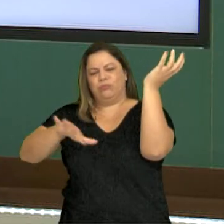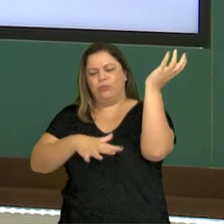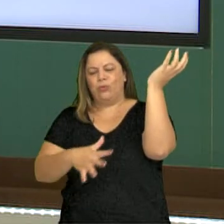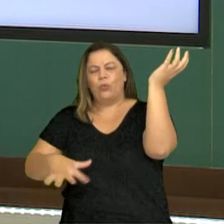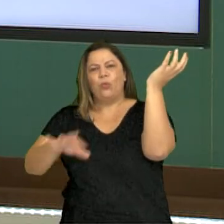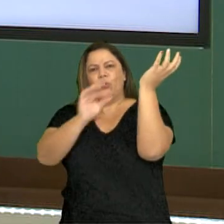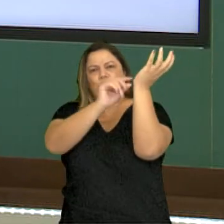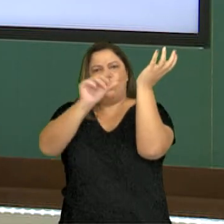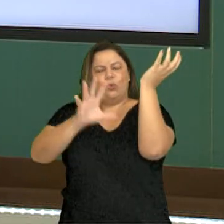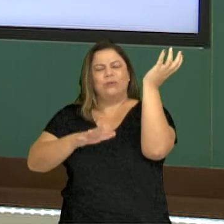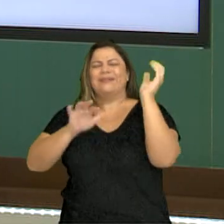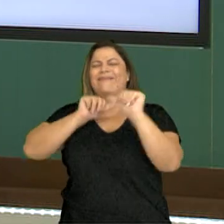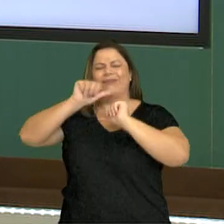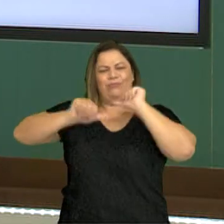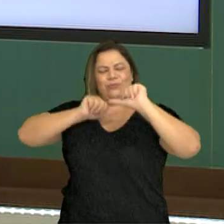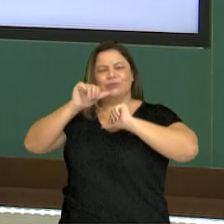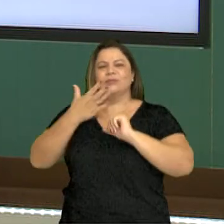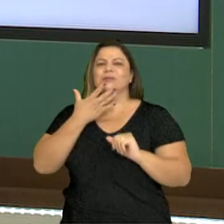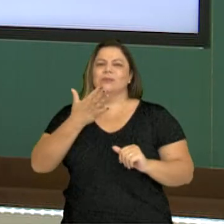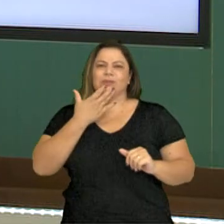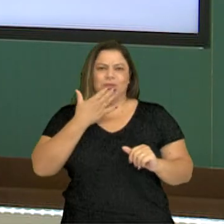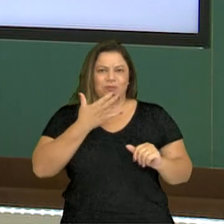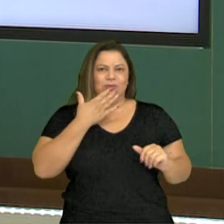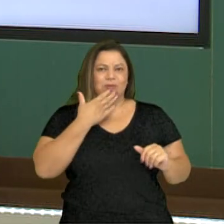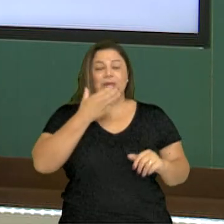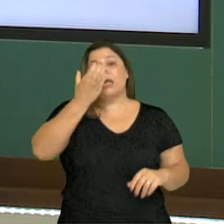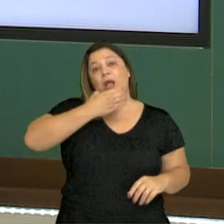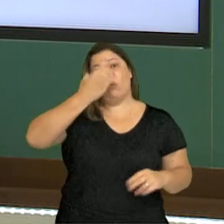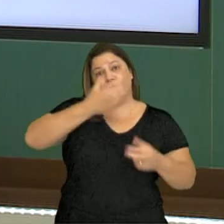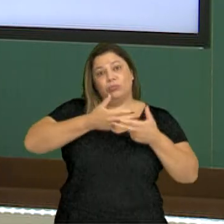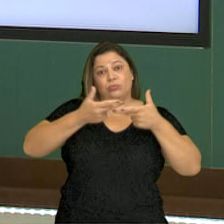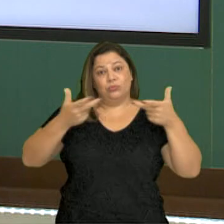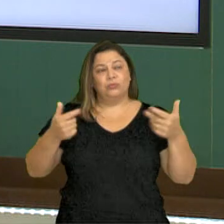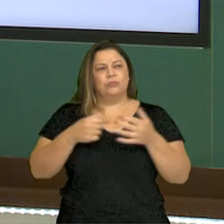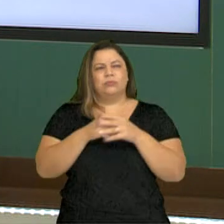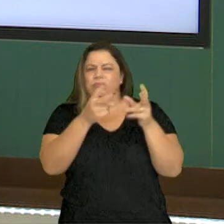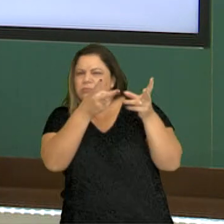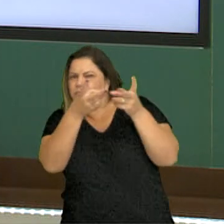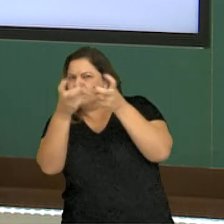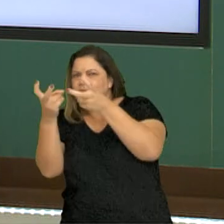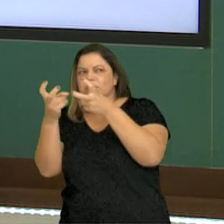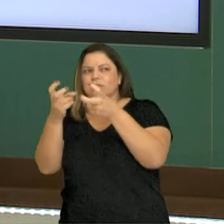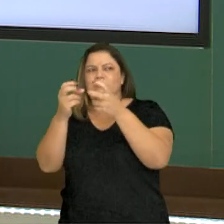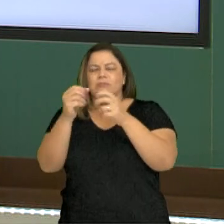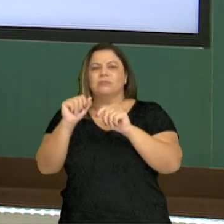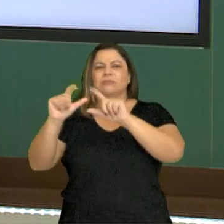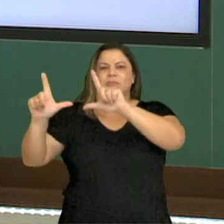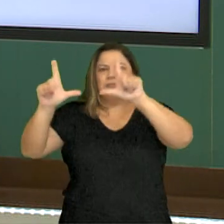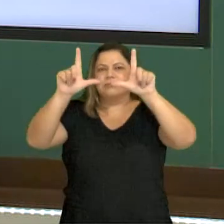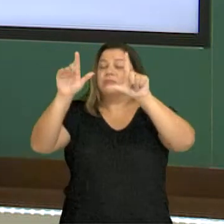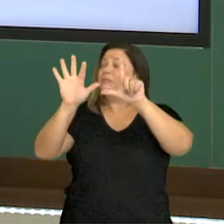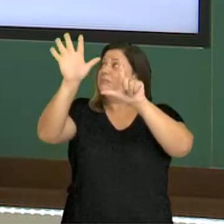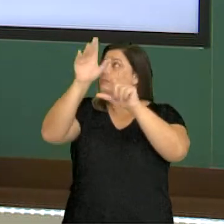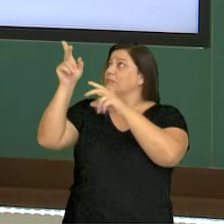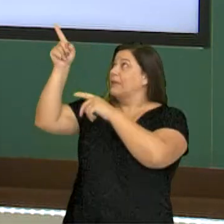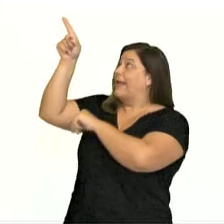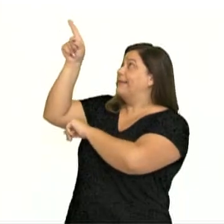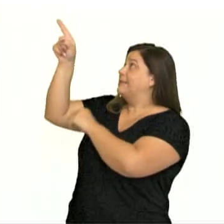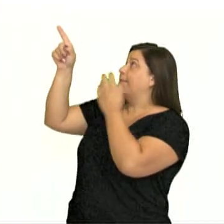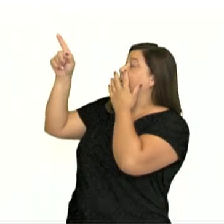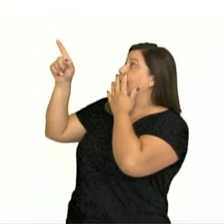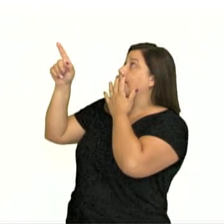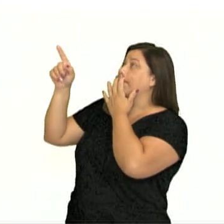raízes, em cascas e até nas polpas de alguns frutos. Então reparem nessa primeira cena, nessa primeira imagem da esquerda. As